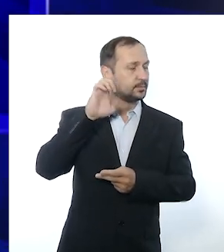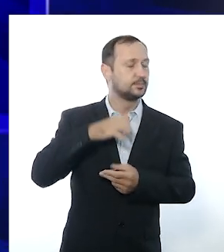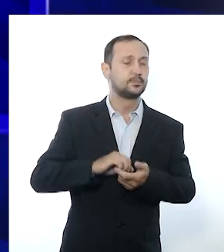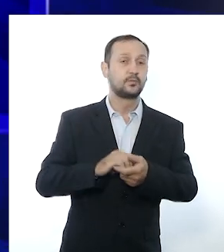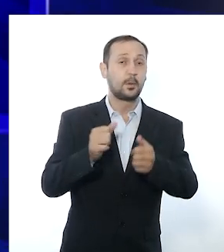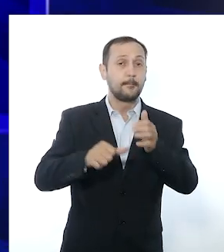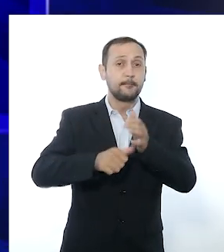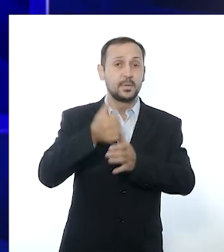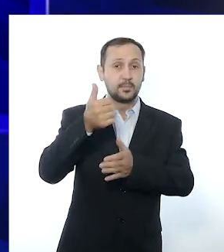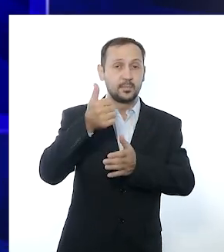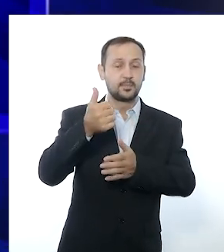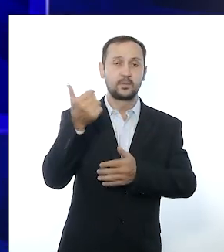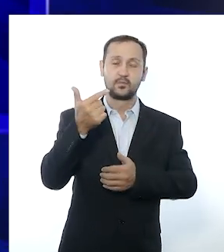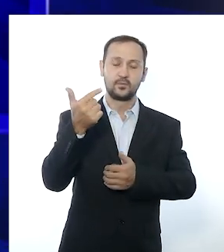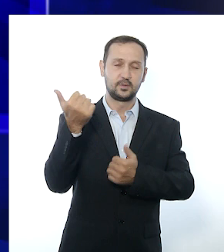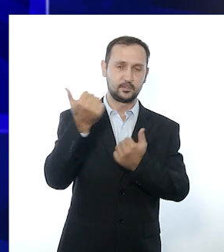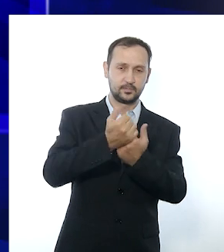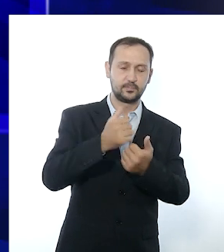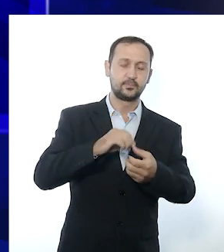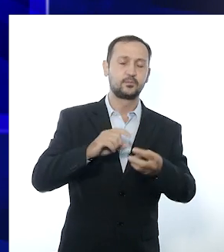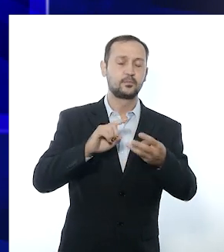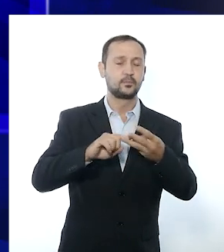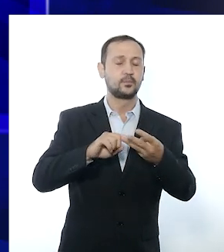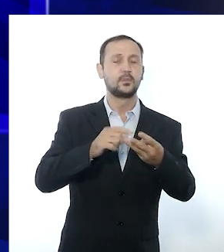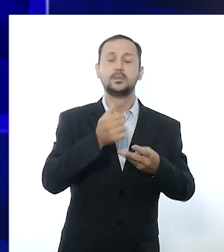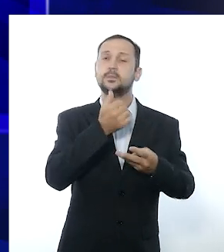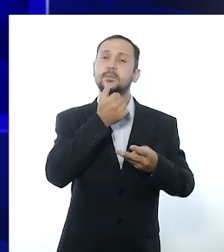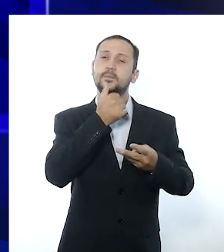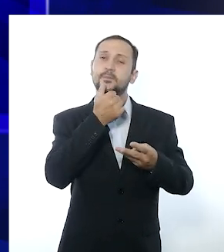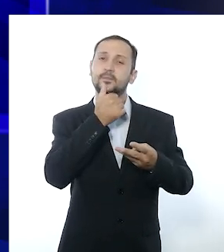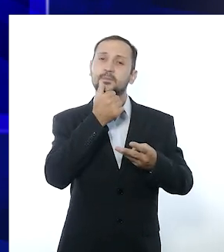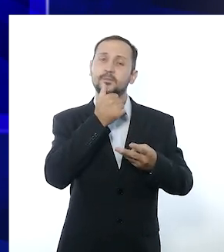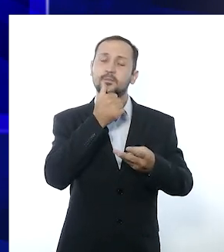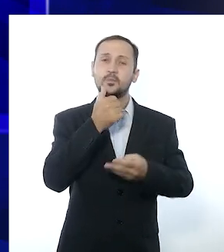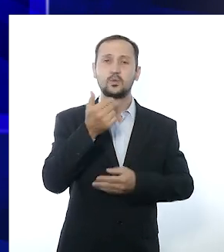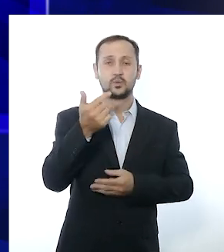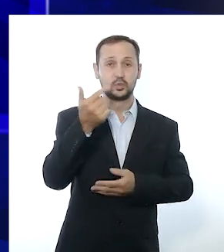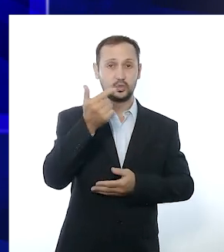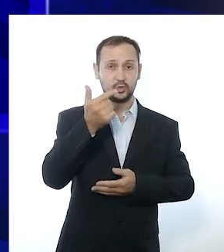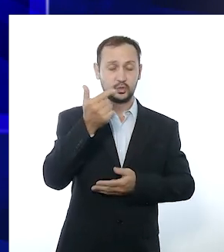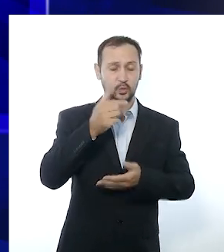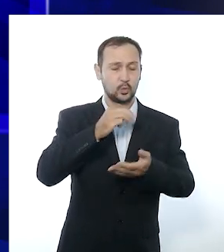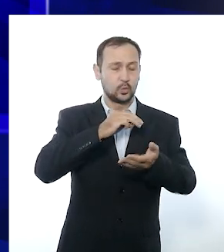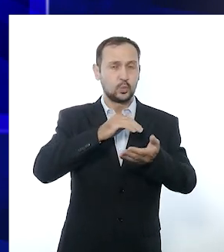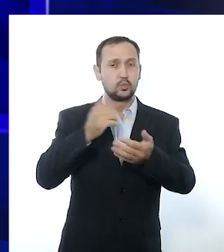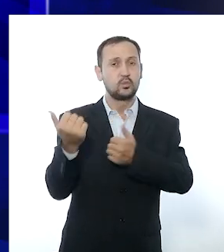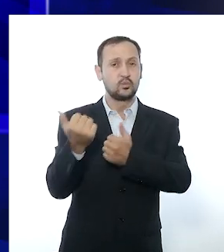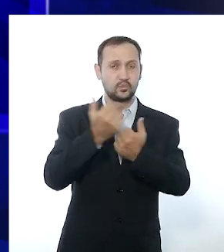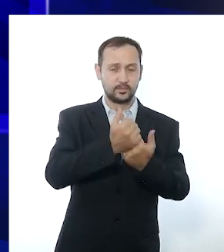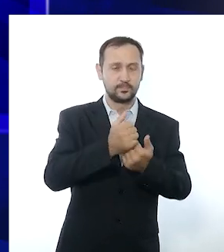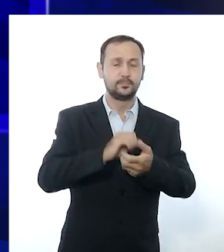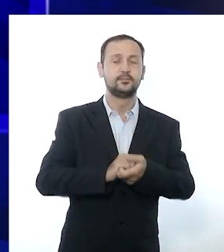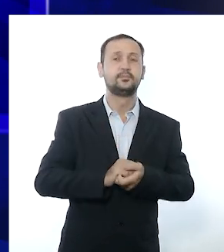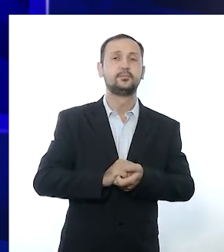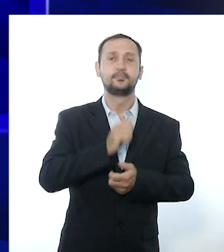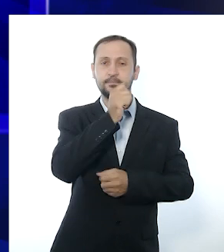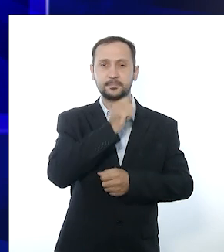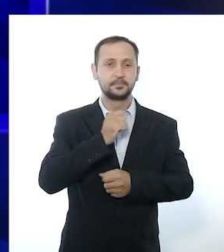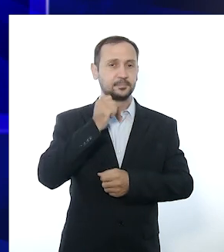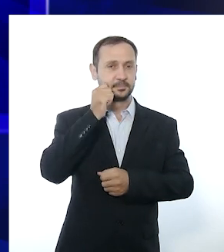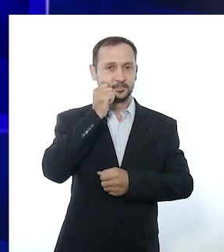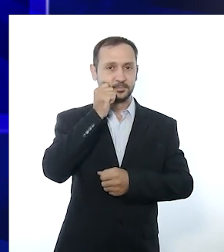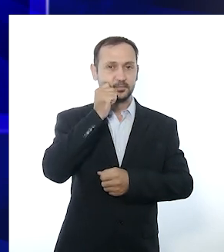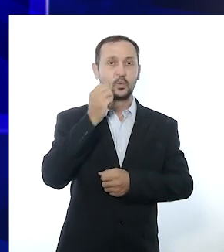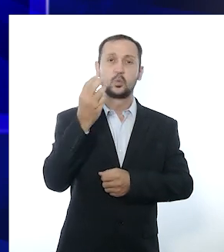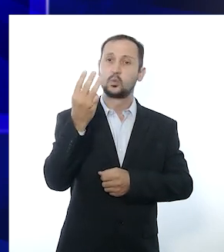como primeiro vice-presidente, Neno Razuc, do PTB, como segundo vice-presidente e Antônio Vaz, do